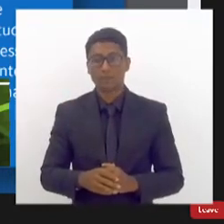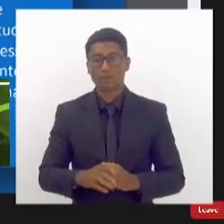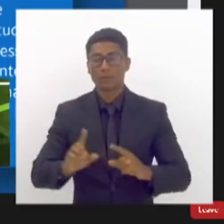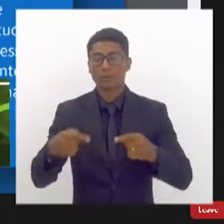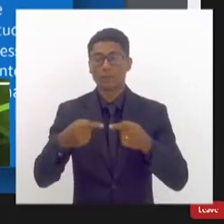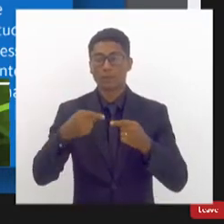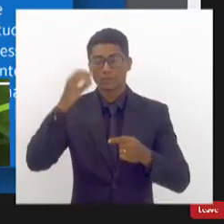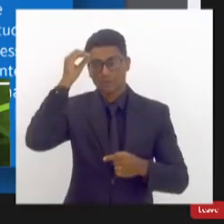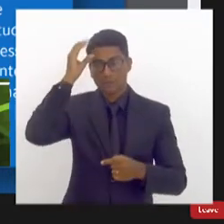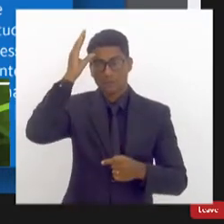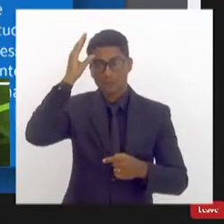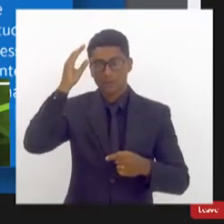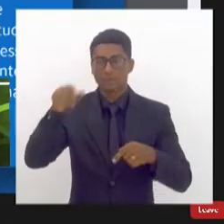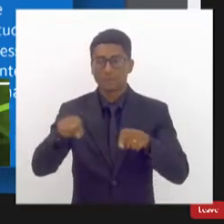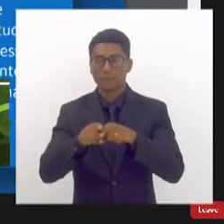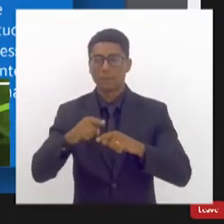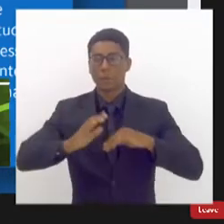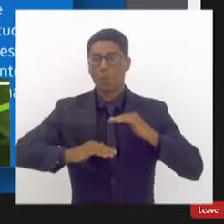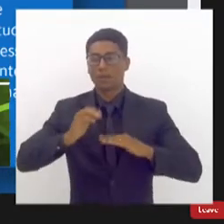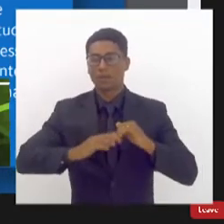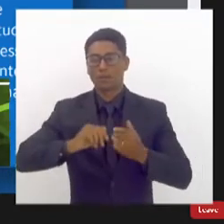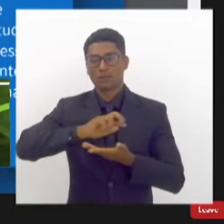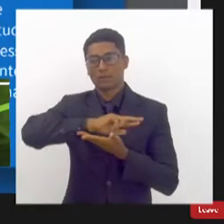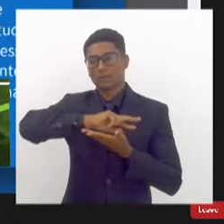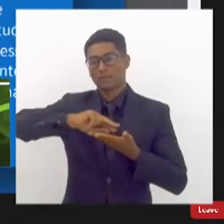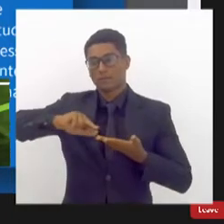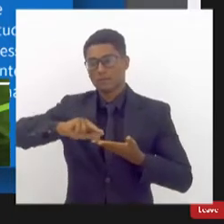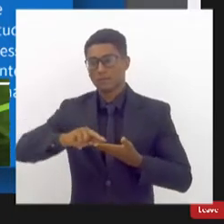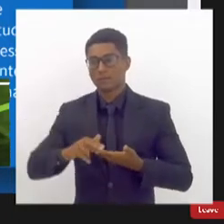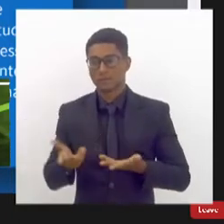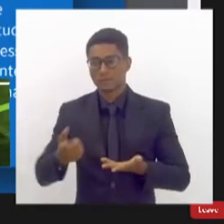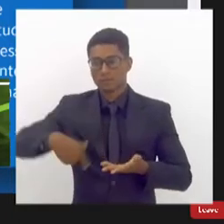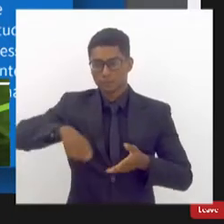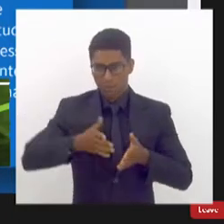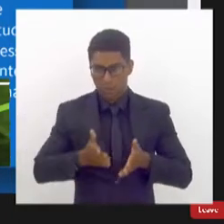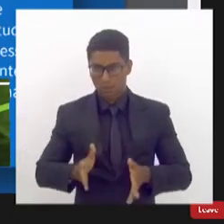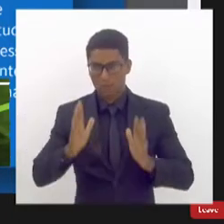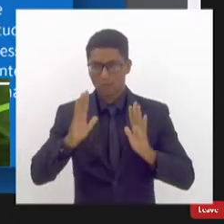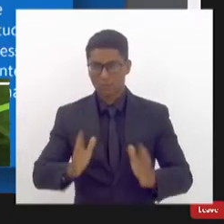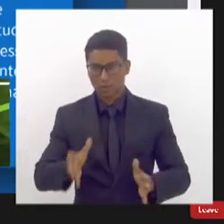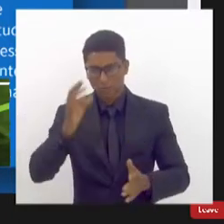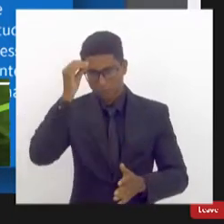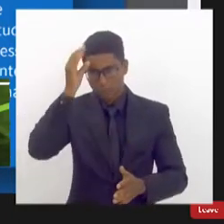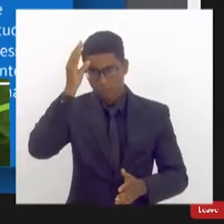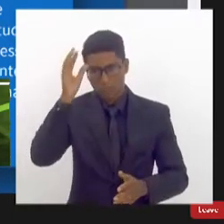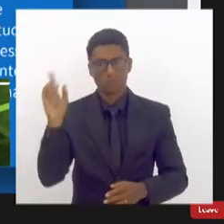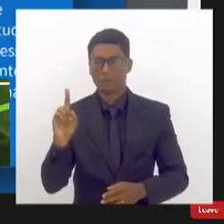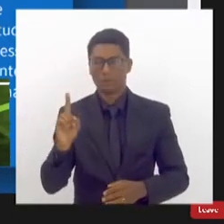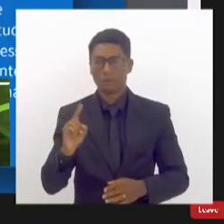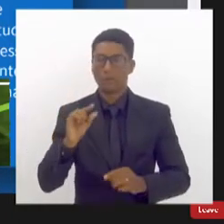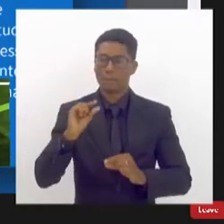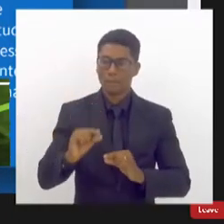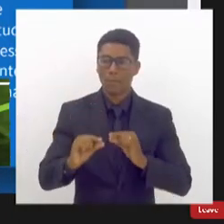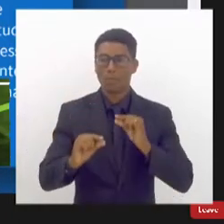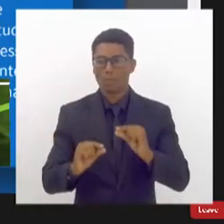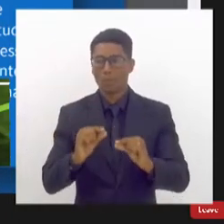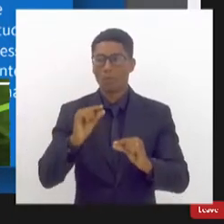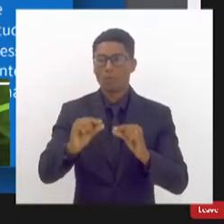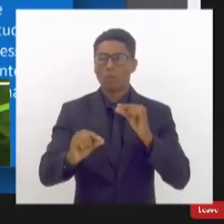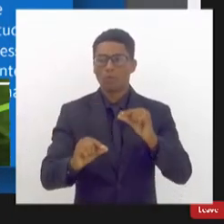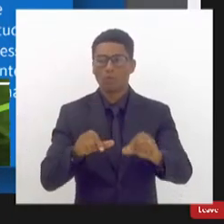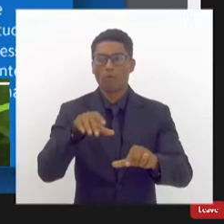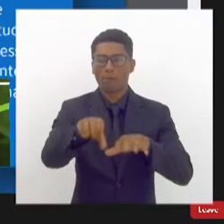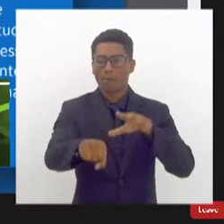de virtude. E saber e virtude não chegam conosco ao berço, mas são conquistas lentas e penosas por